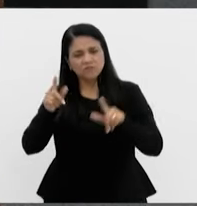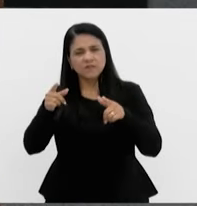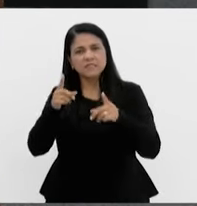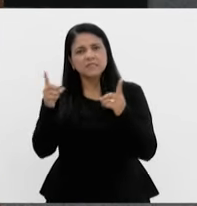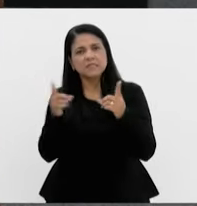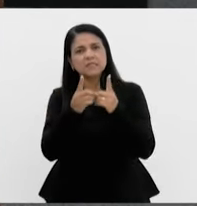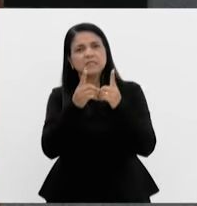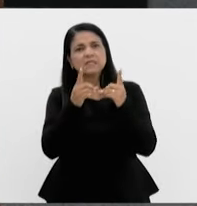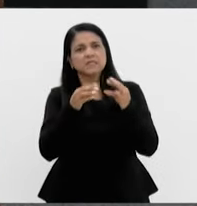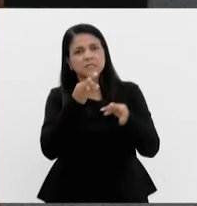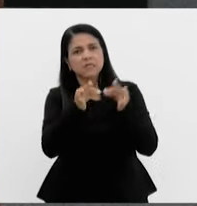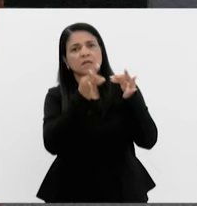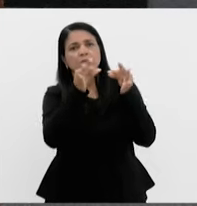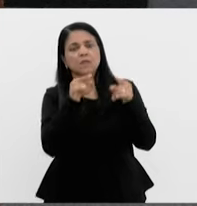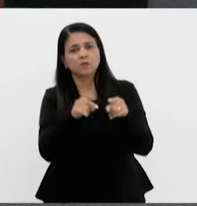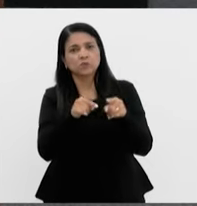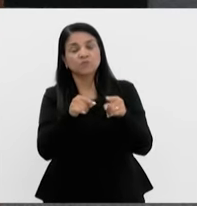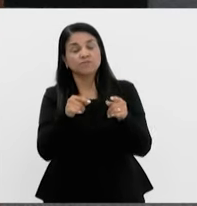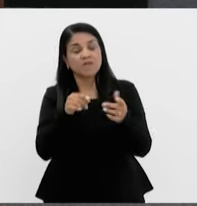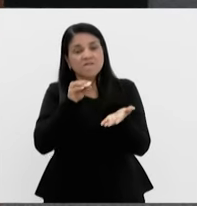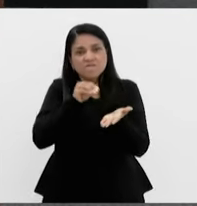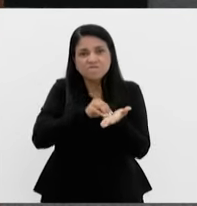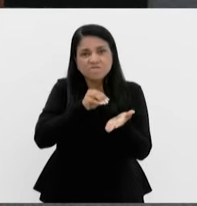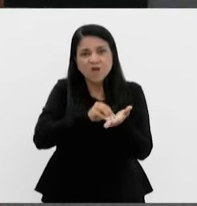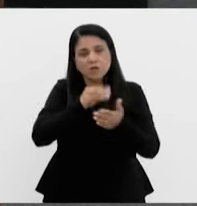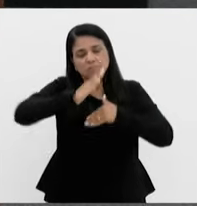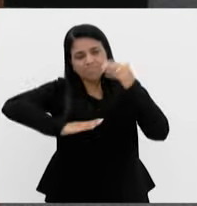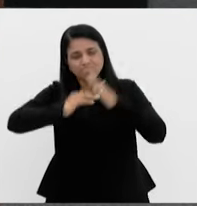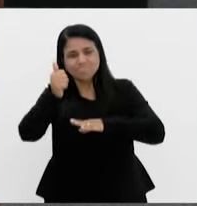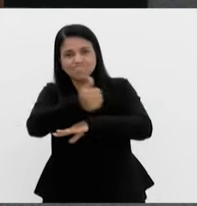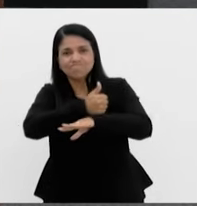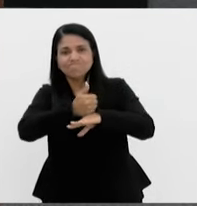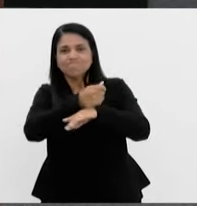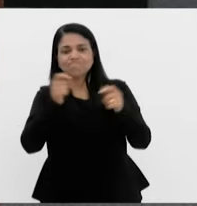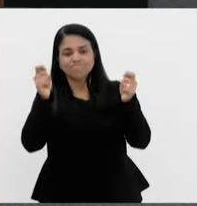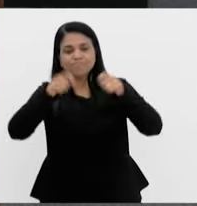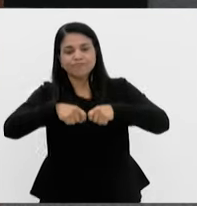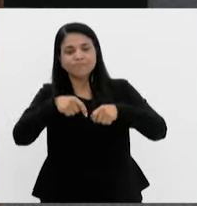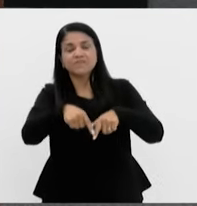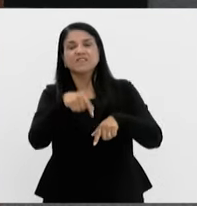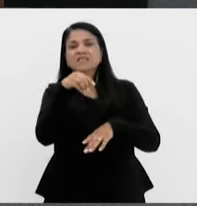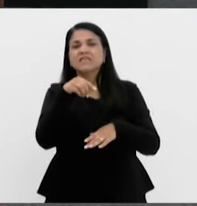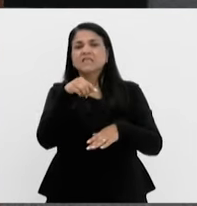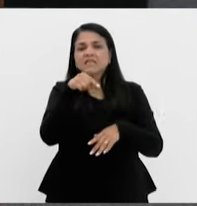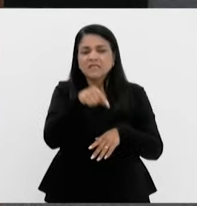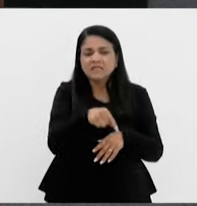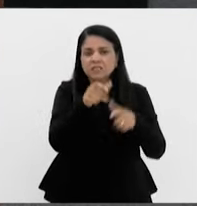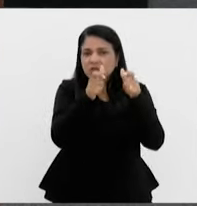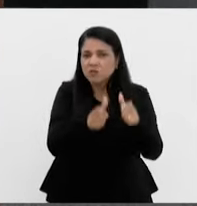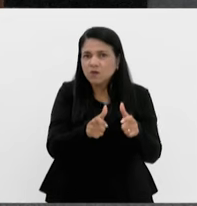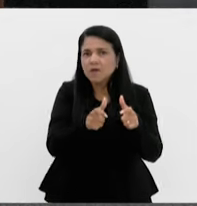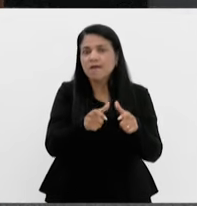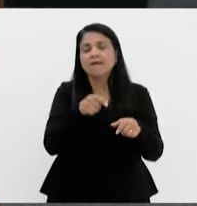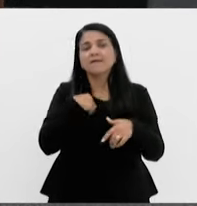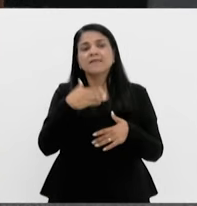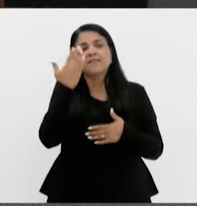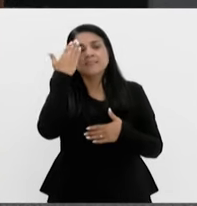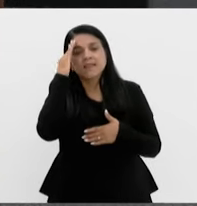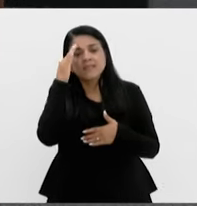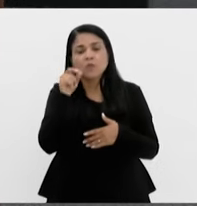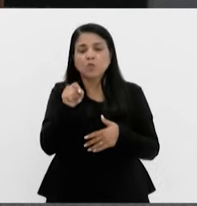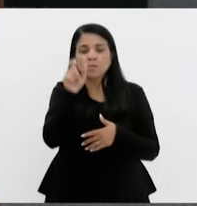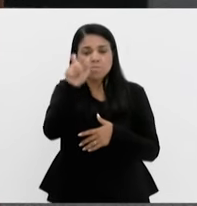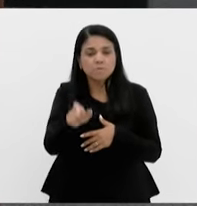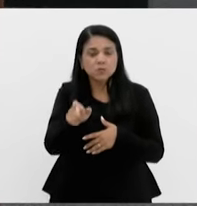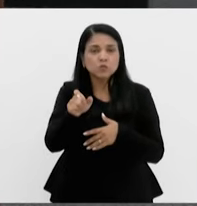a falta às vezes de capacitação de pessoas para estarem ali e entender a necessidade de cada pessoa Principalmente quando se